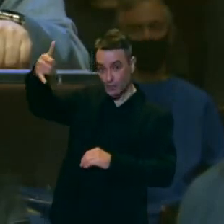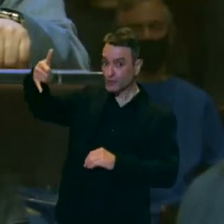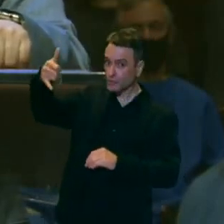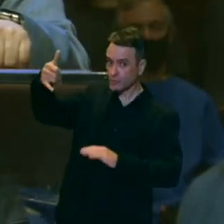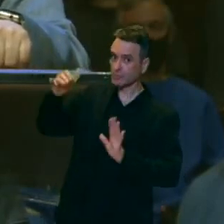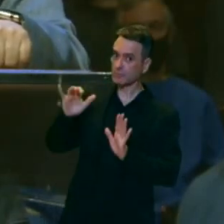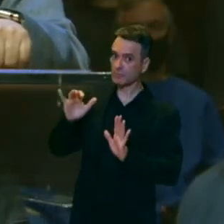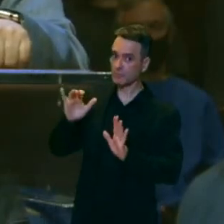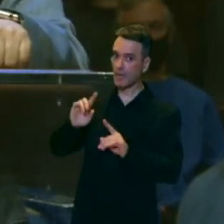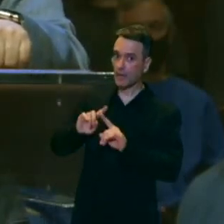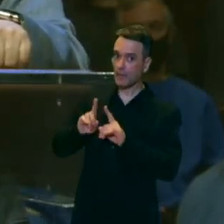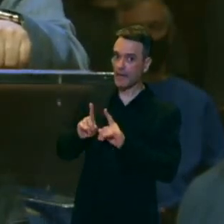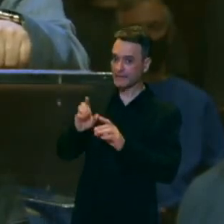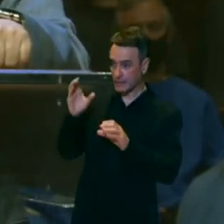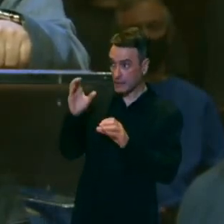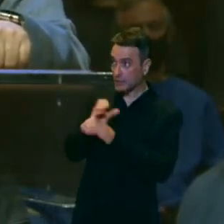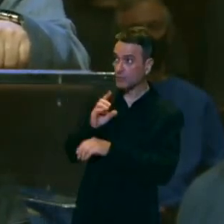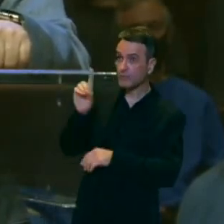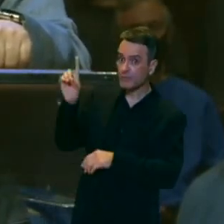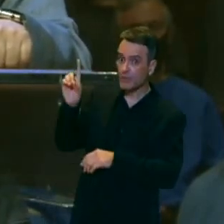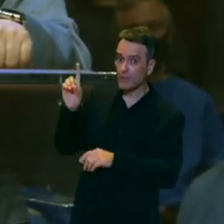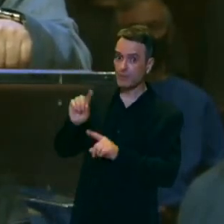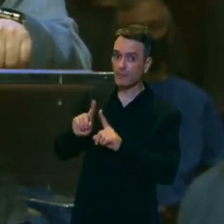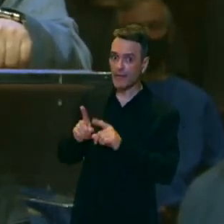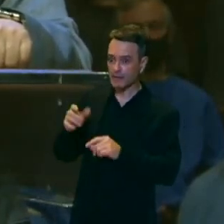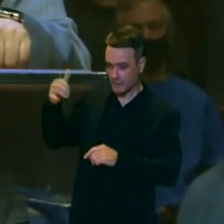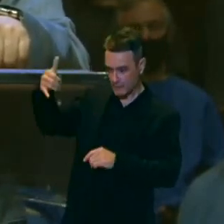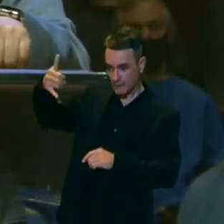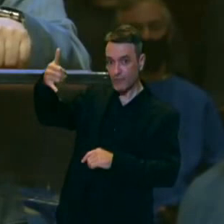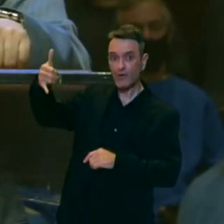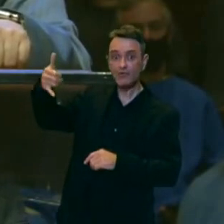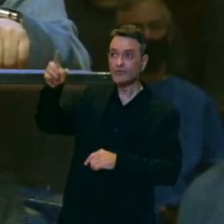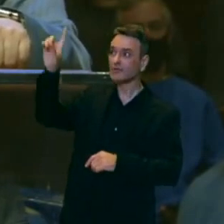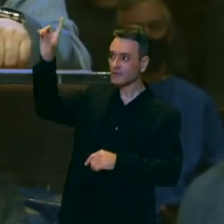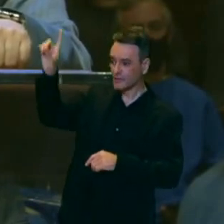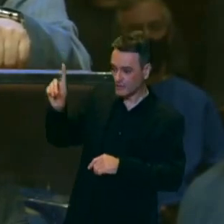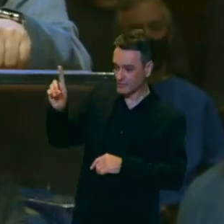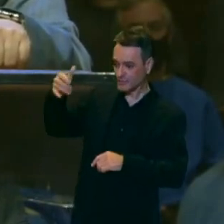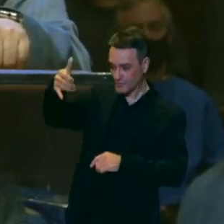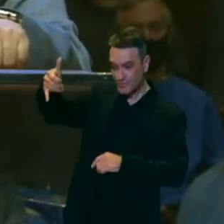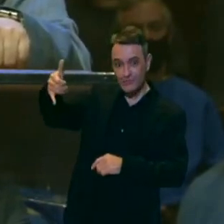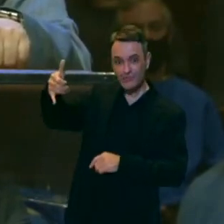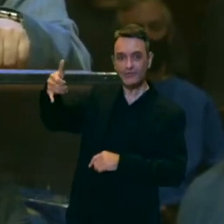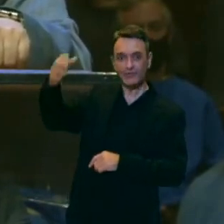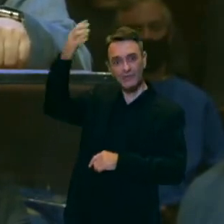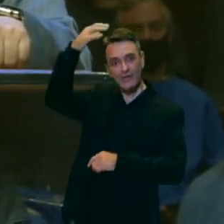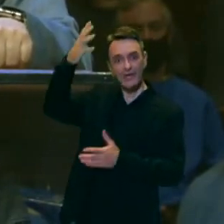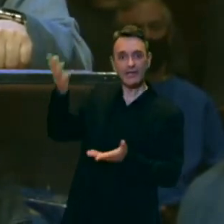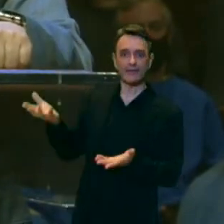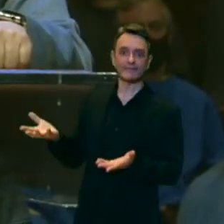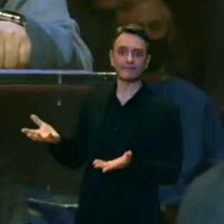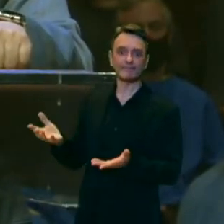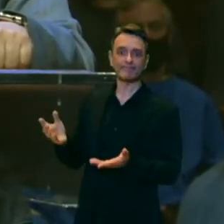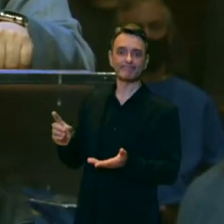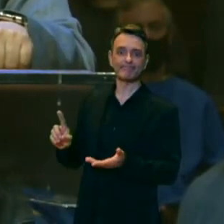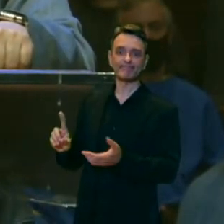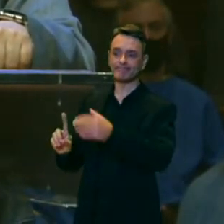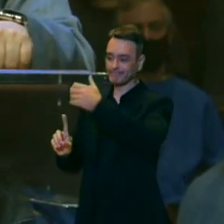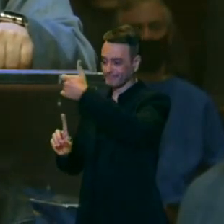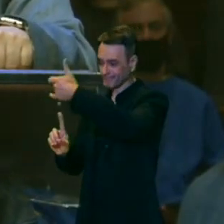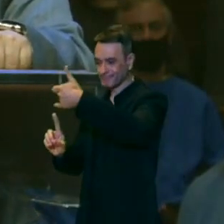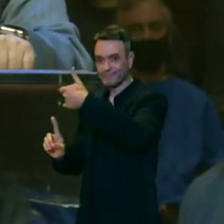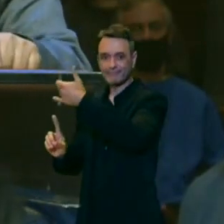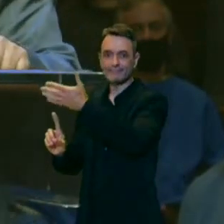mas ele não confiou em Deus. Ele tinha medo de confiar em Deus. Essa era a verdade, e por isso